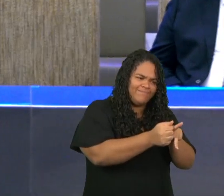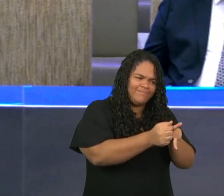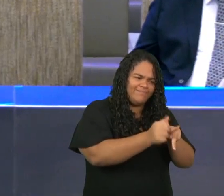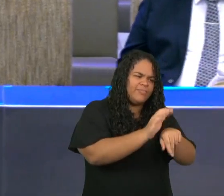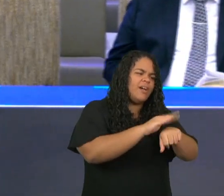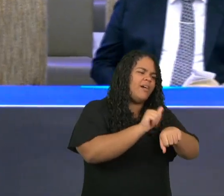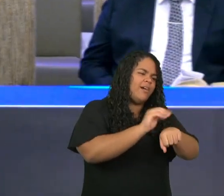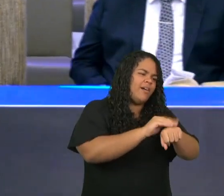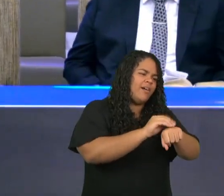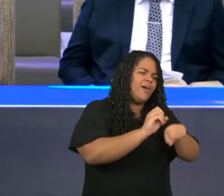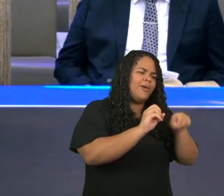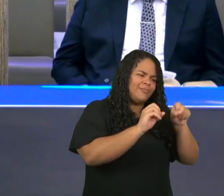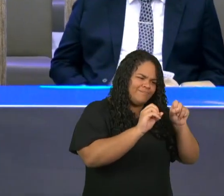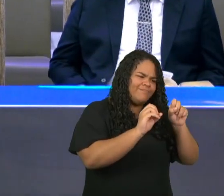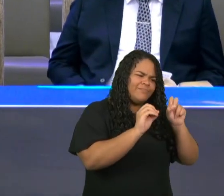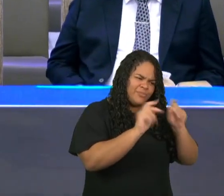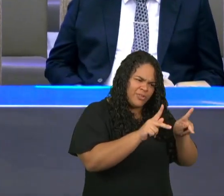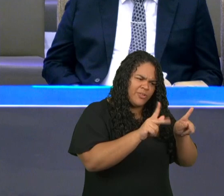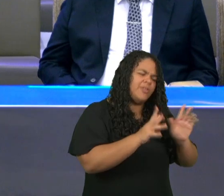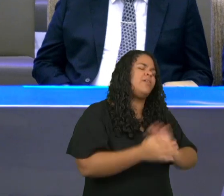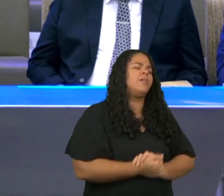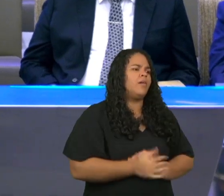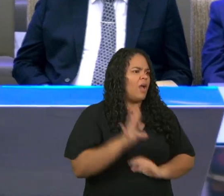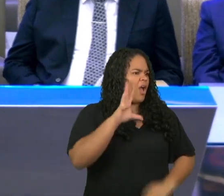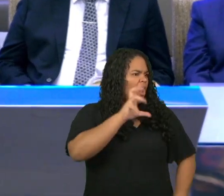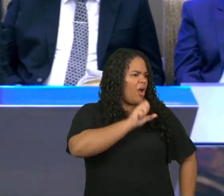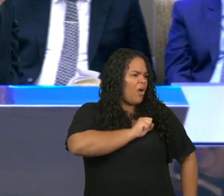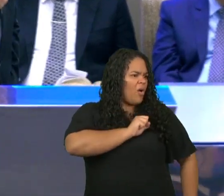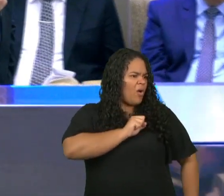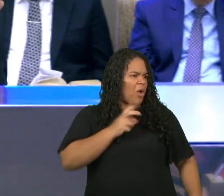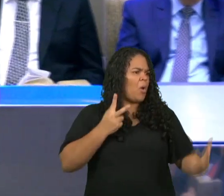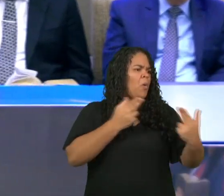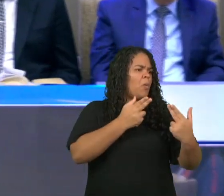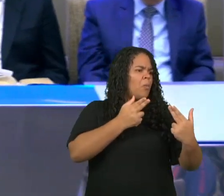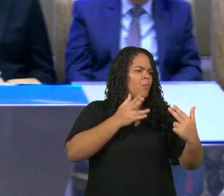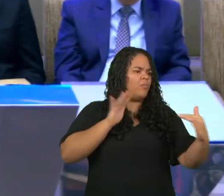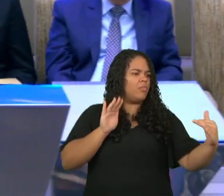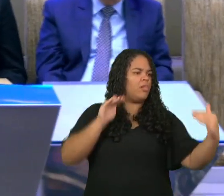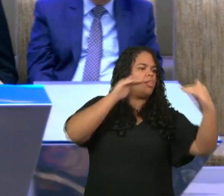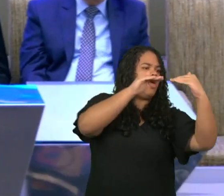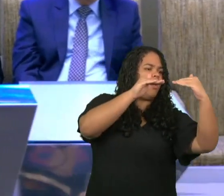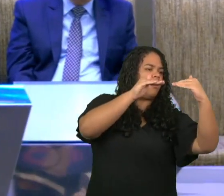tá certo. Então, Pedrão,